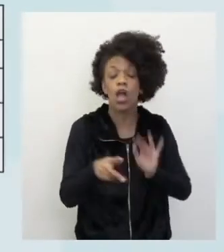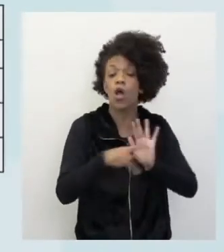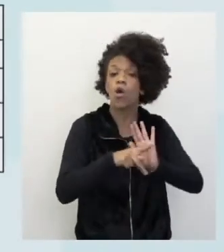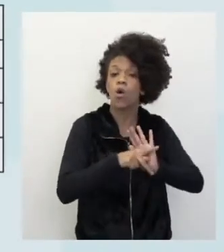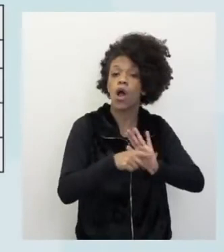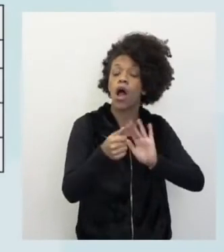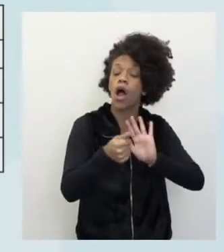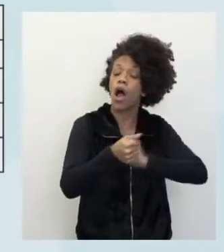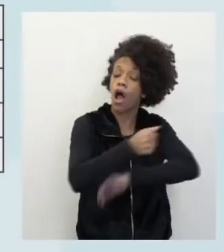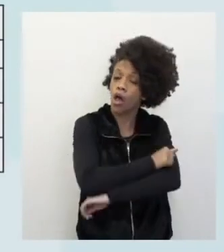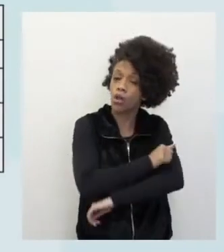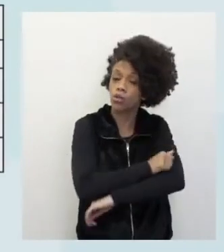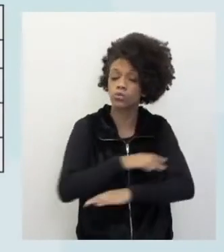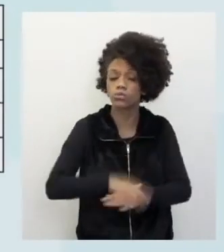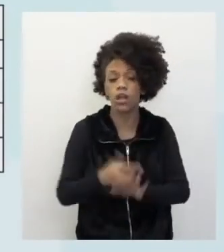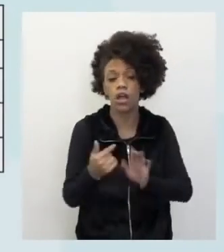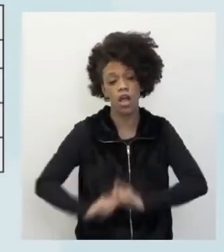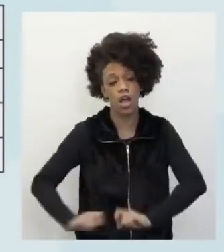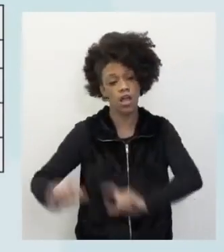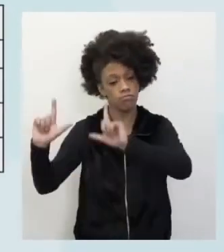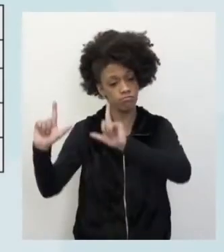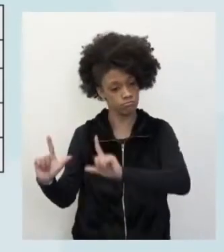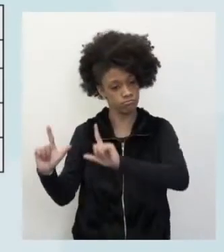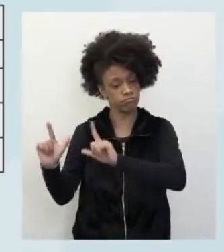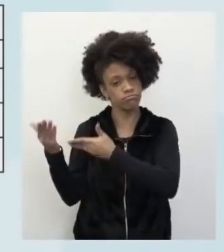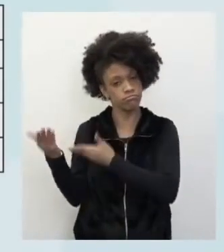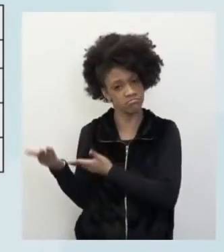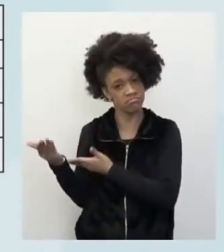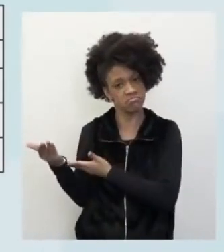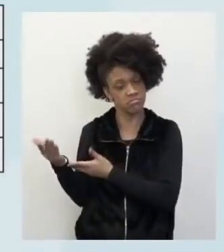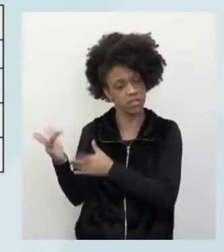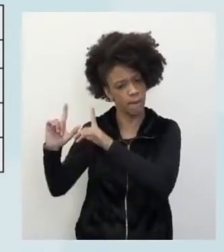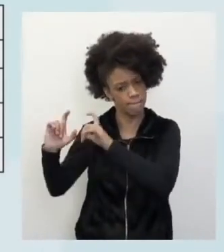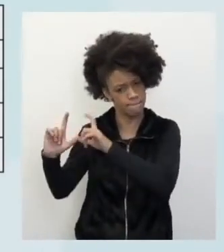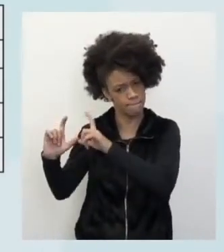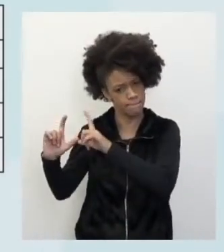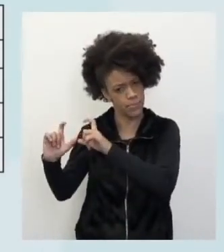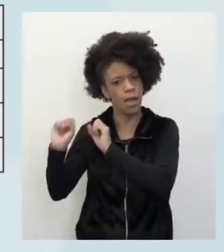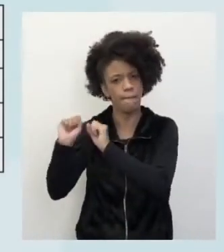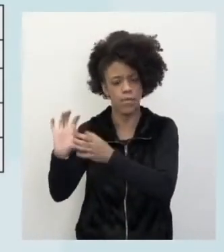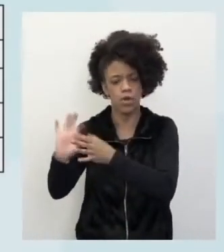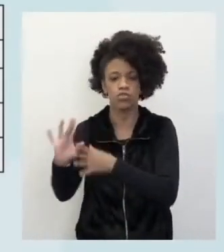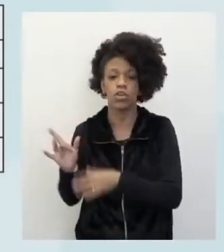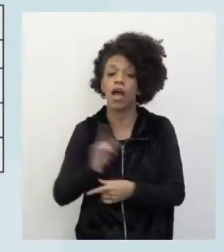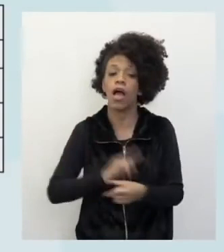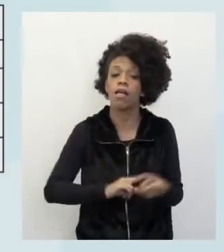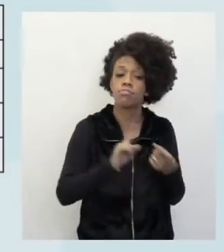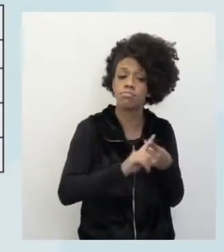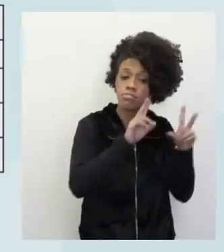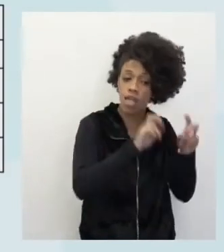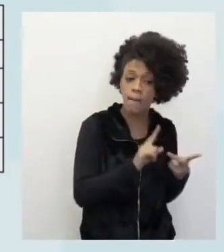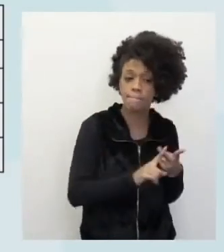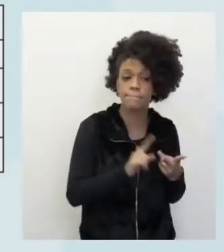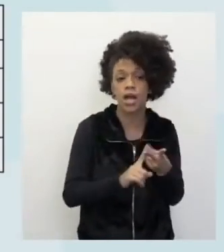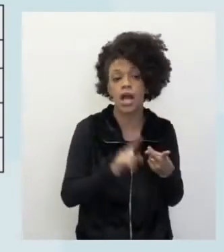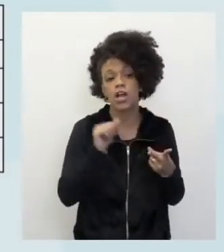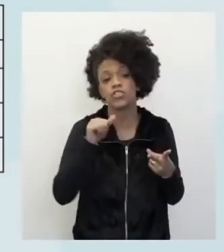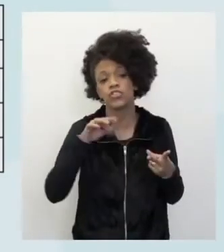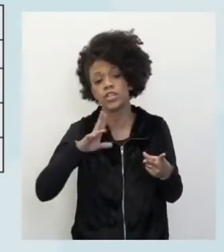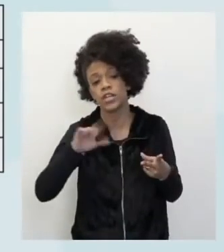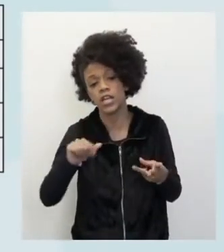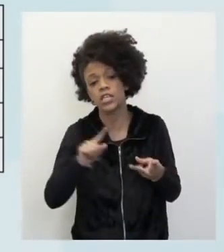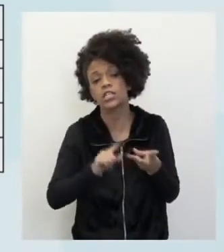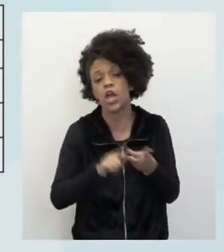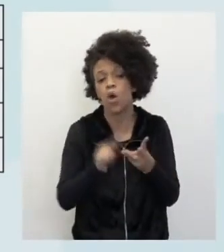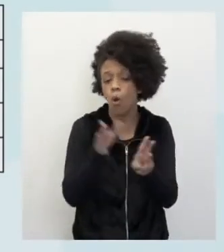aluno, eles colocaram esse quadro, que eu vou deixar aí agora, se vocês puderem printar. Tem o tema, a advertência, o conselho,